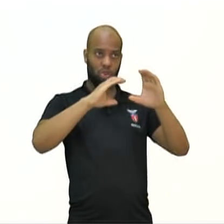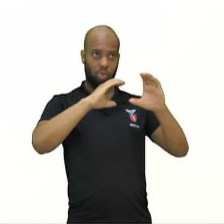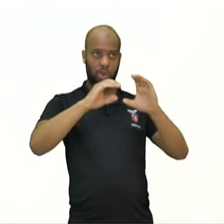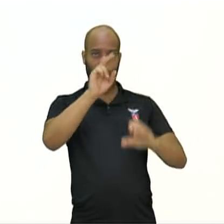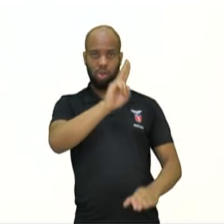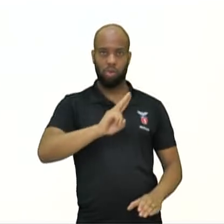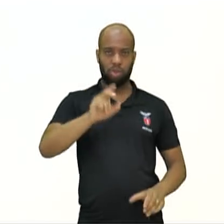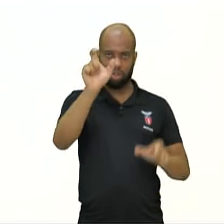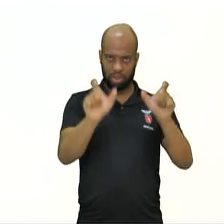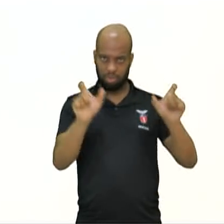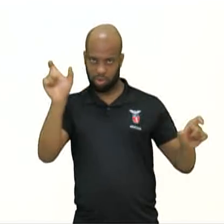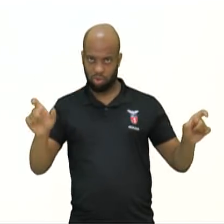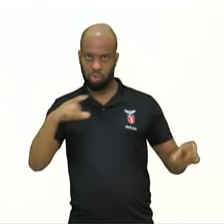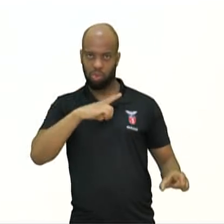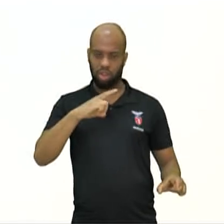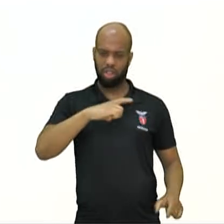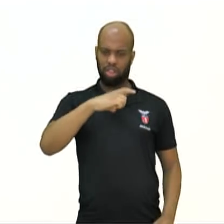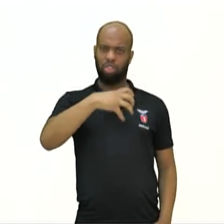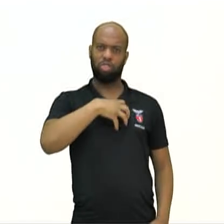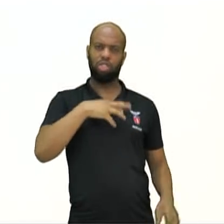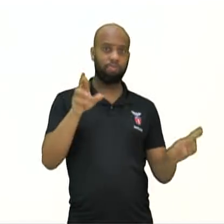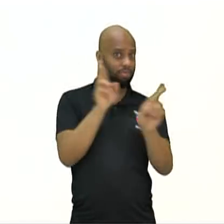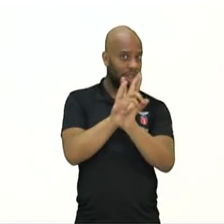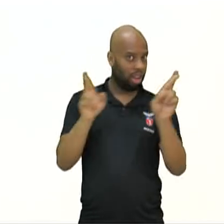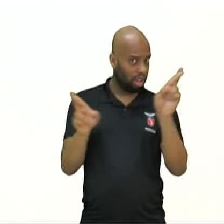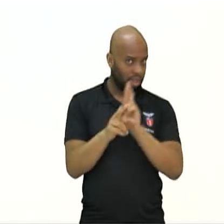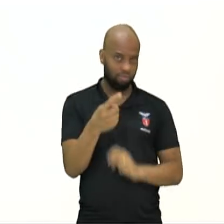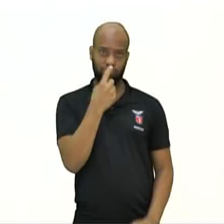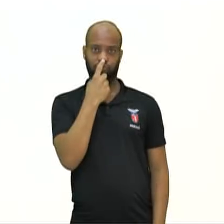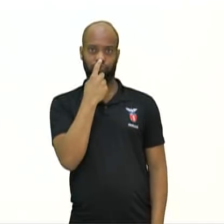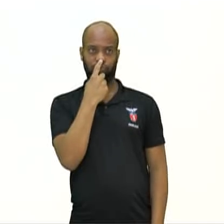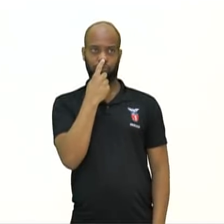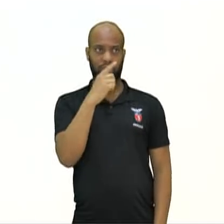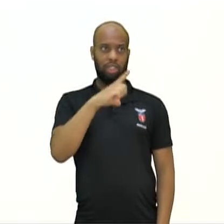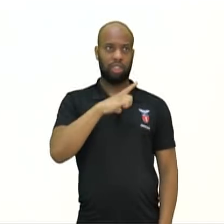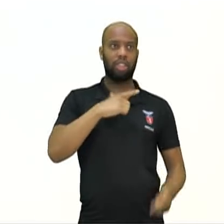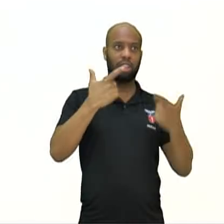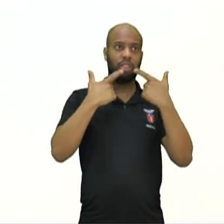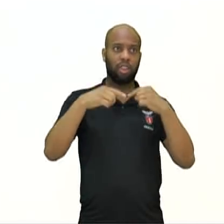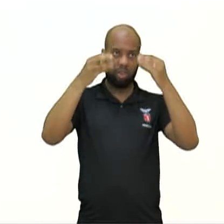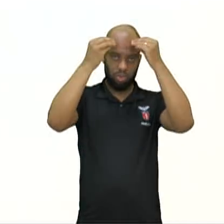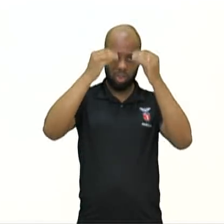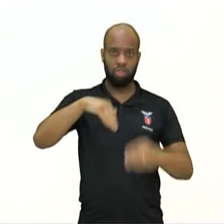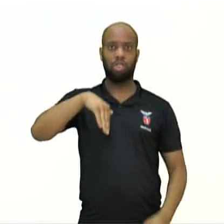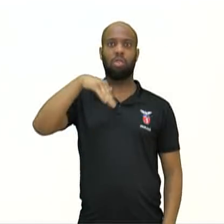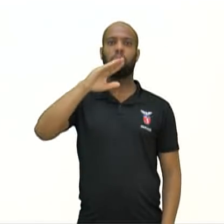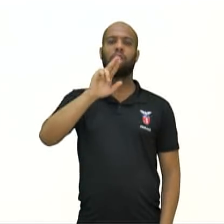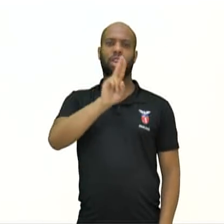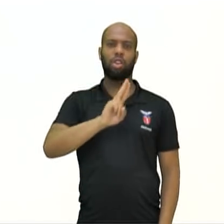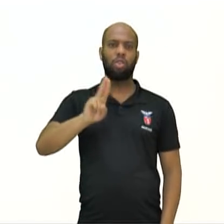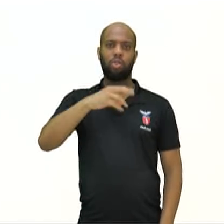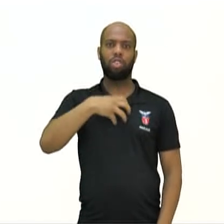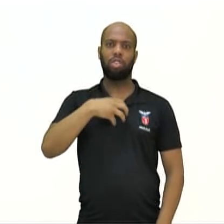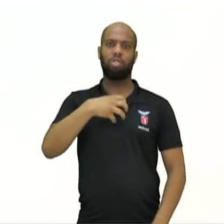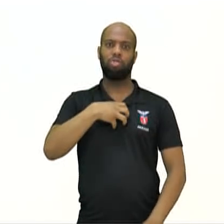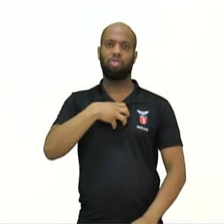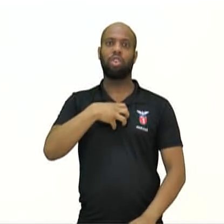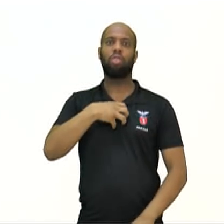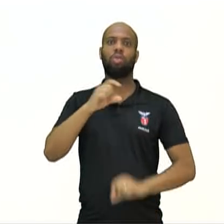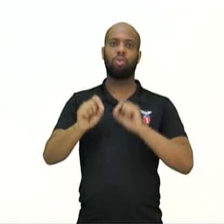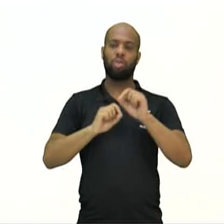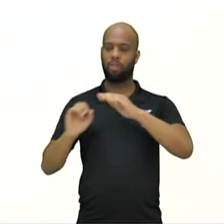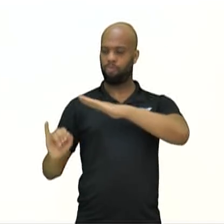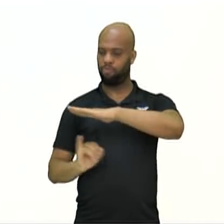entre pessoas que mantêm algum tipo de relação íntima, cuja linguagem é predominantemente coloquial